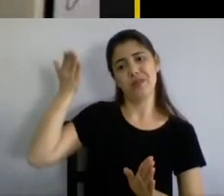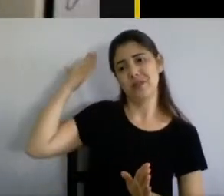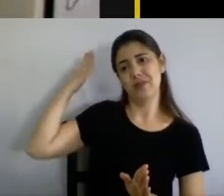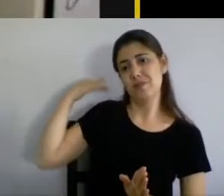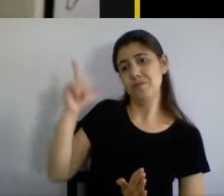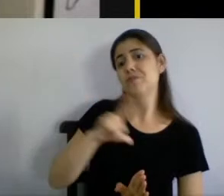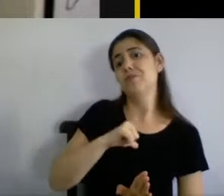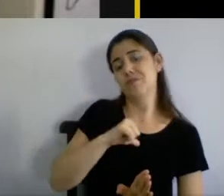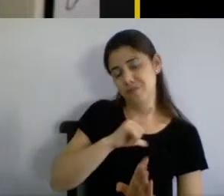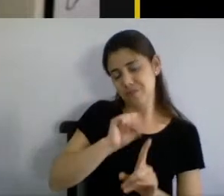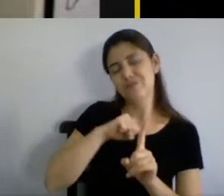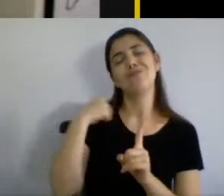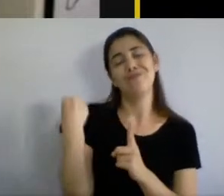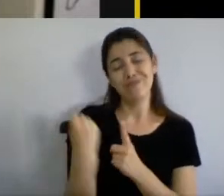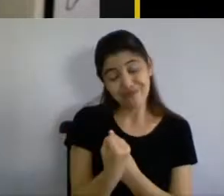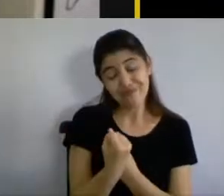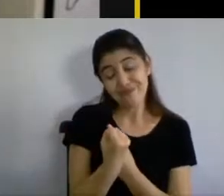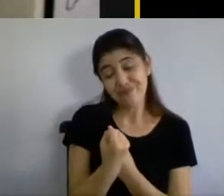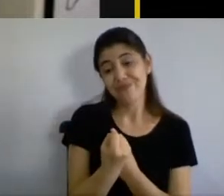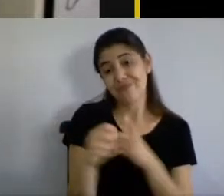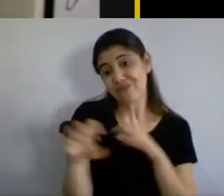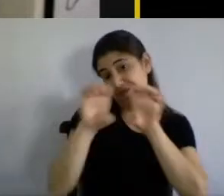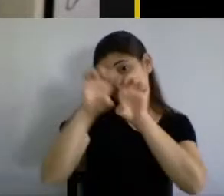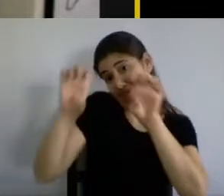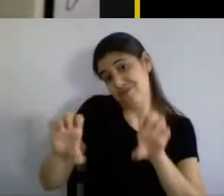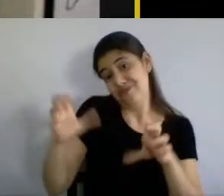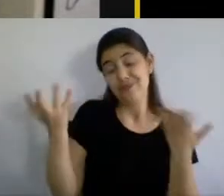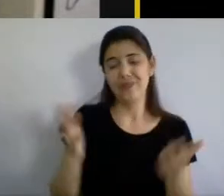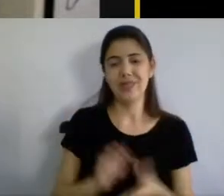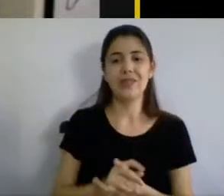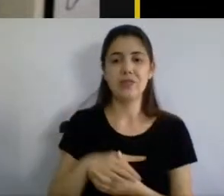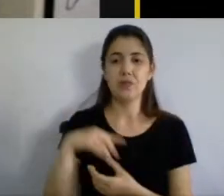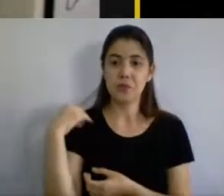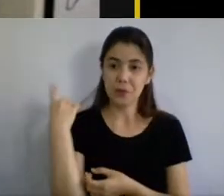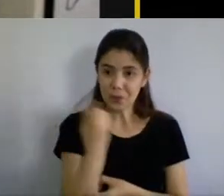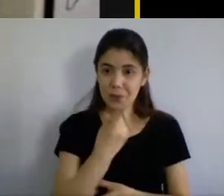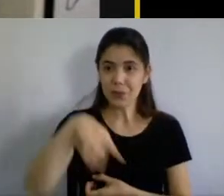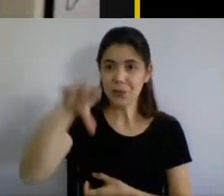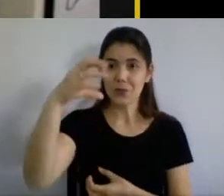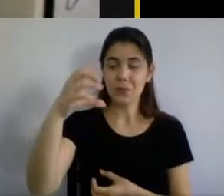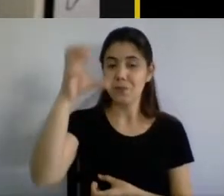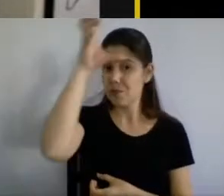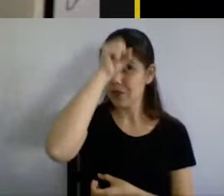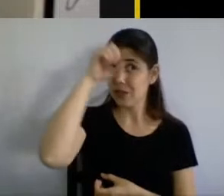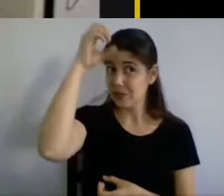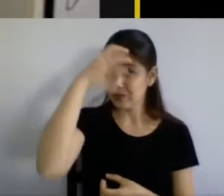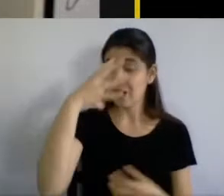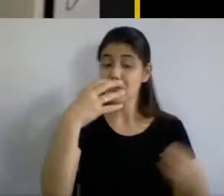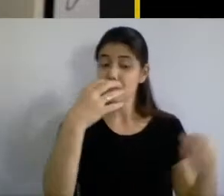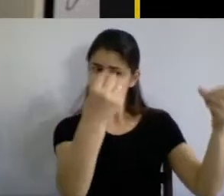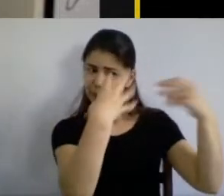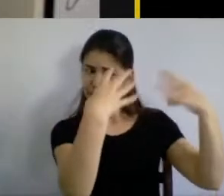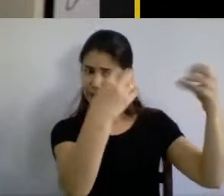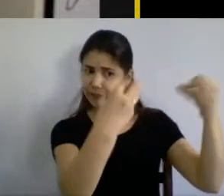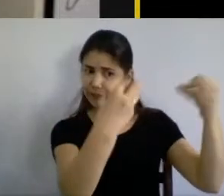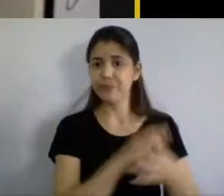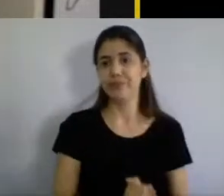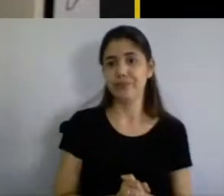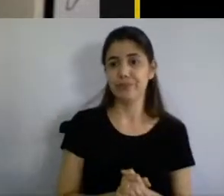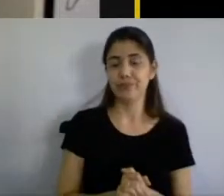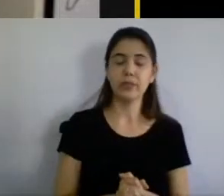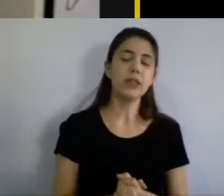pré-constituída. Quer dizer, a nossa educação toda é uma operação em que a gente vai se